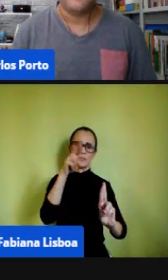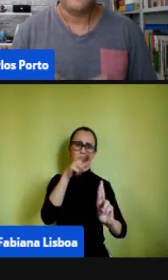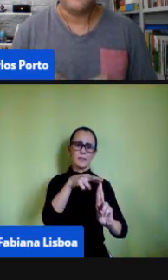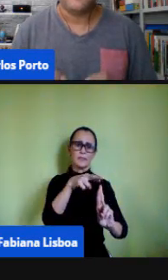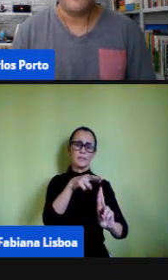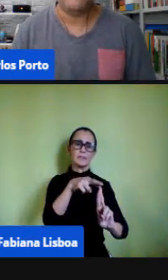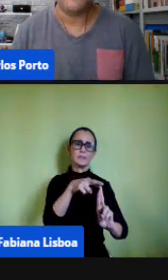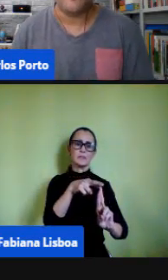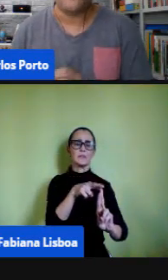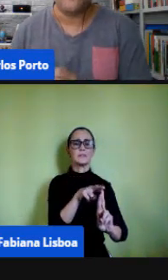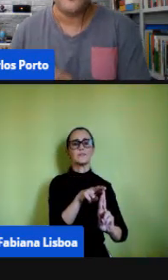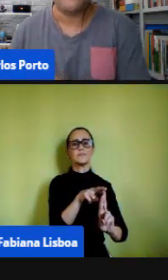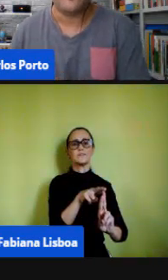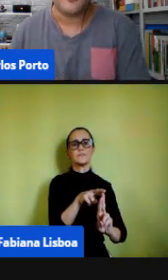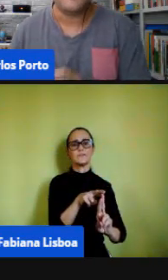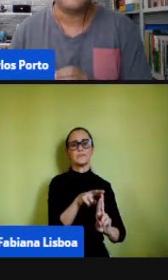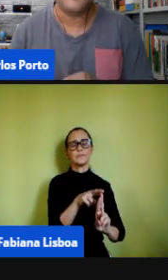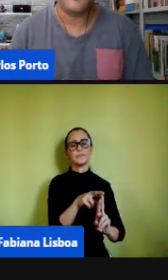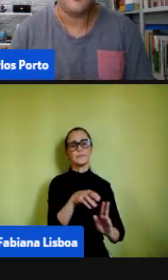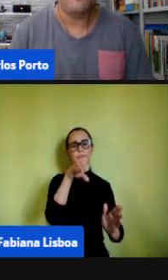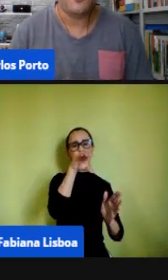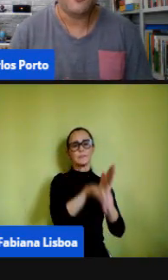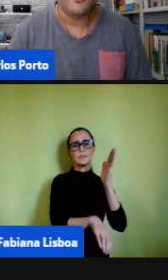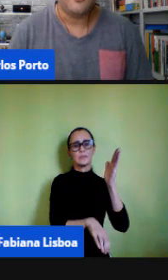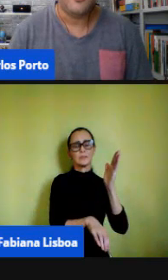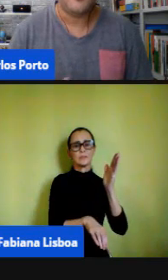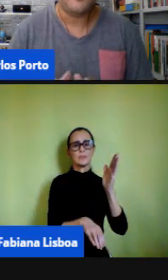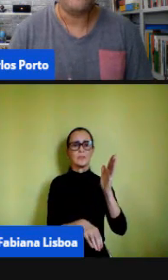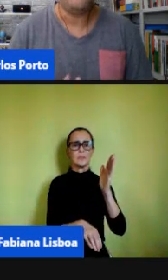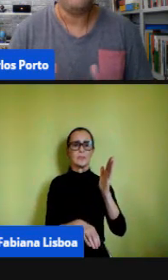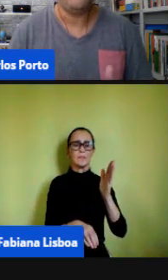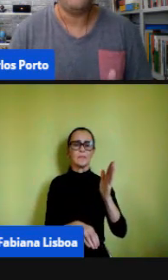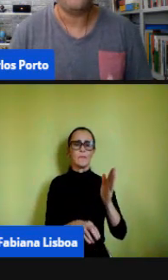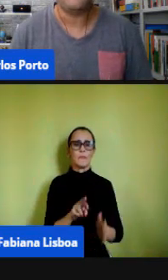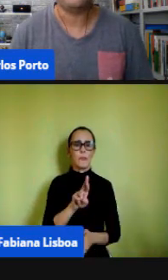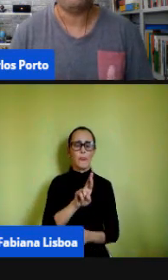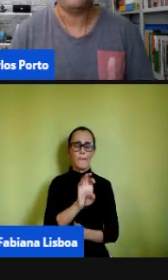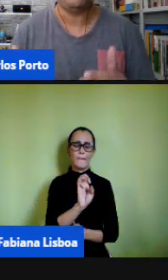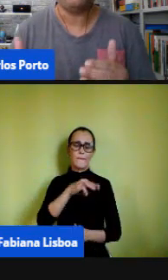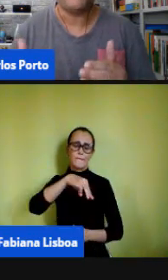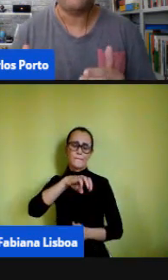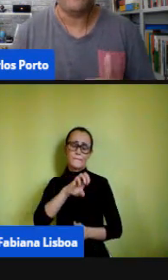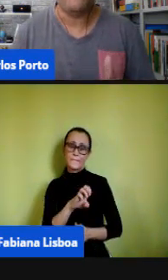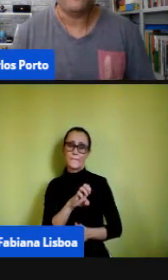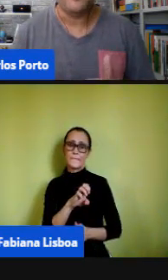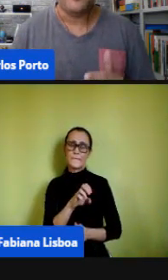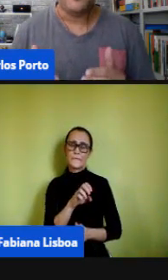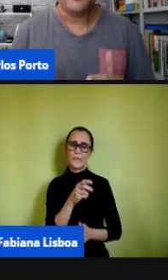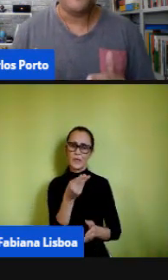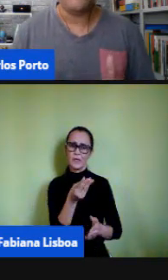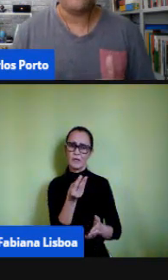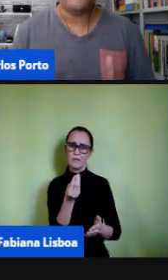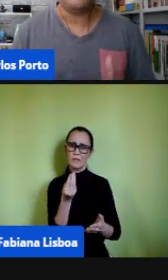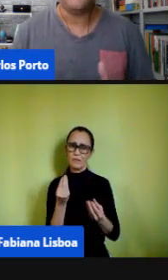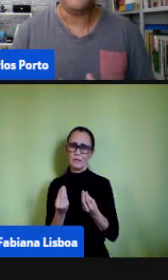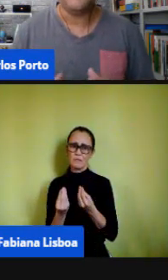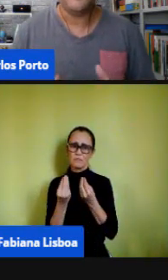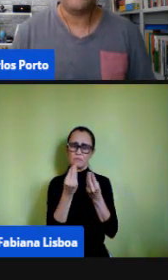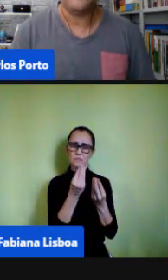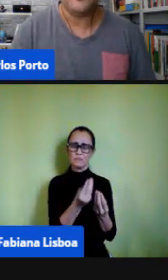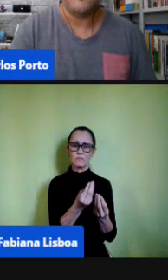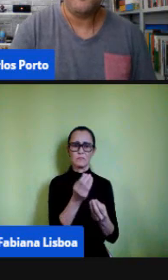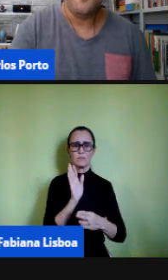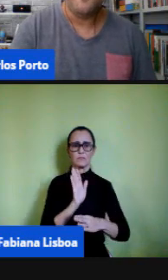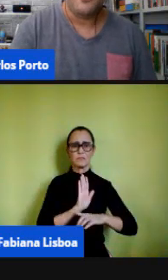aqui, referencial curricular da REME, né, que contribui com essa perspectiva em reconhecer